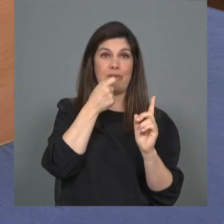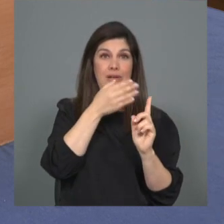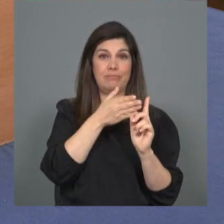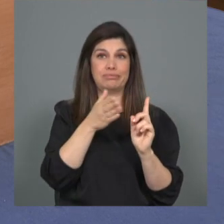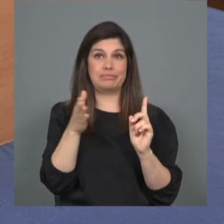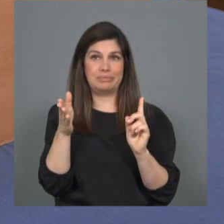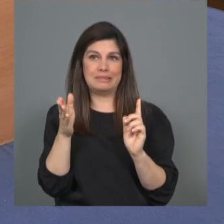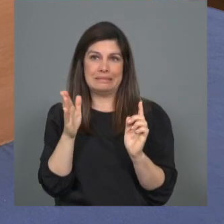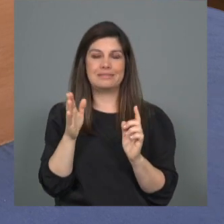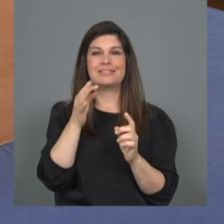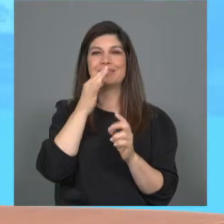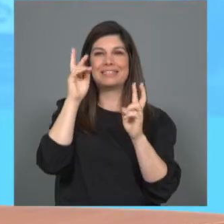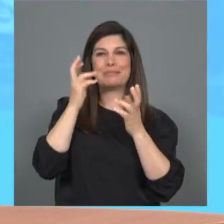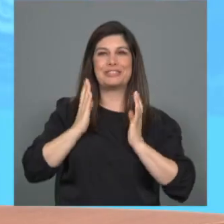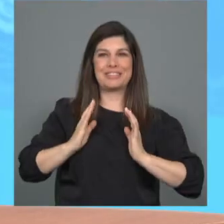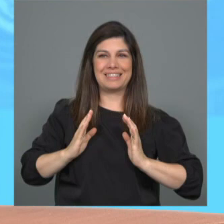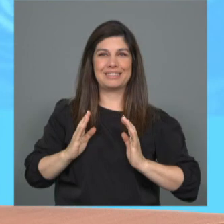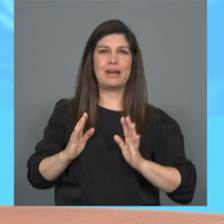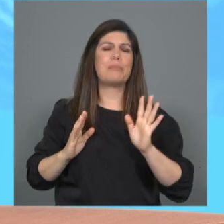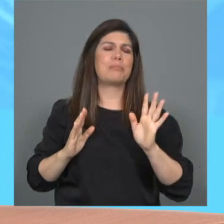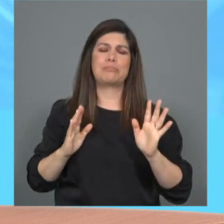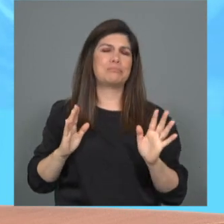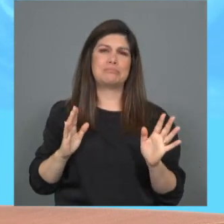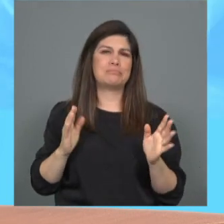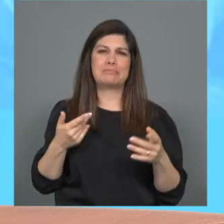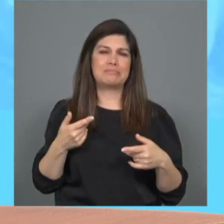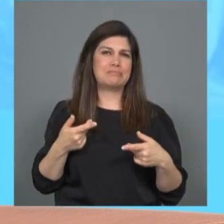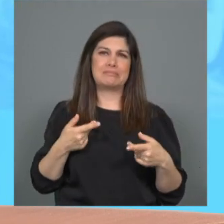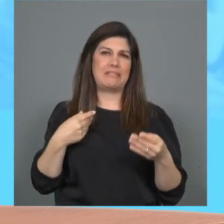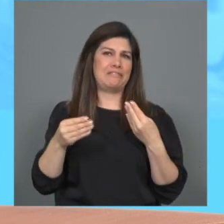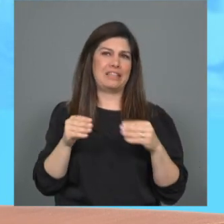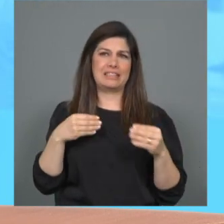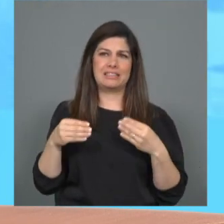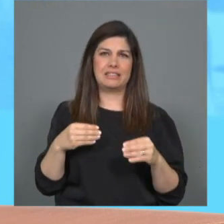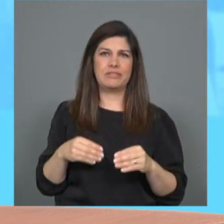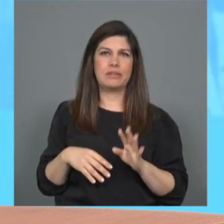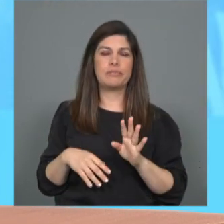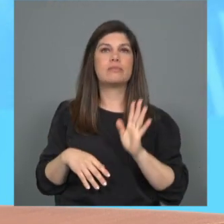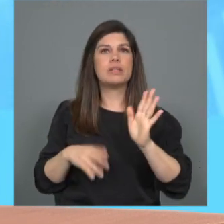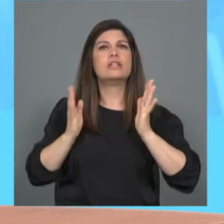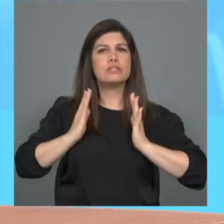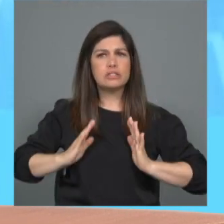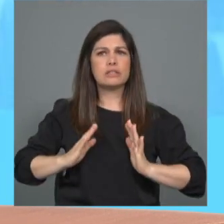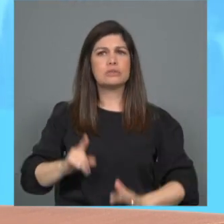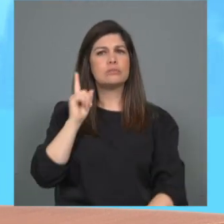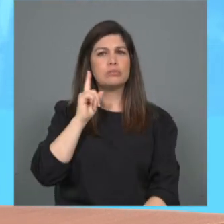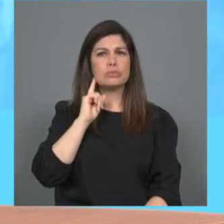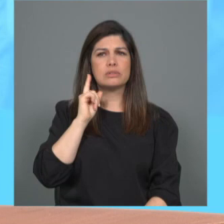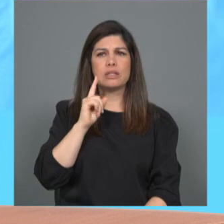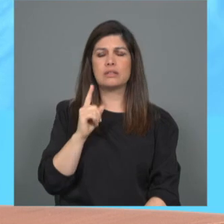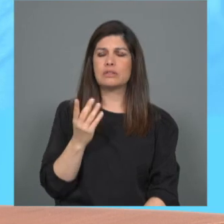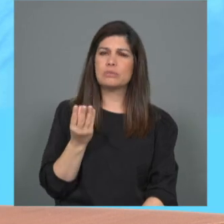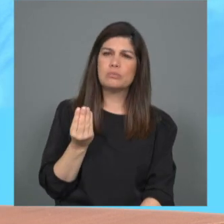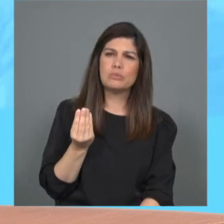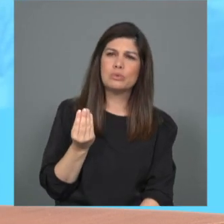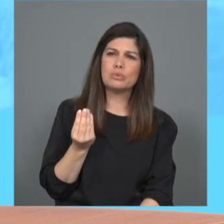Temos essa liberdade. Ainda bem. O descanso é muito importante. E o descanso é qualquer